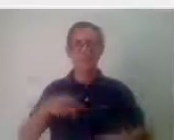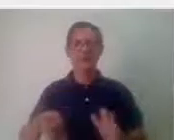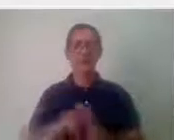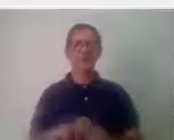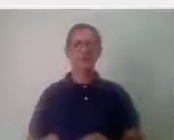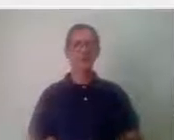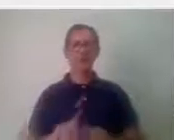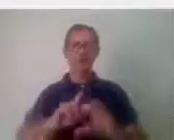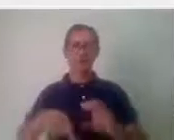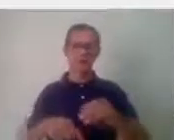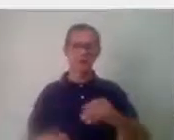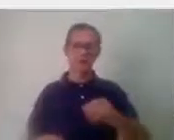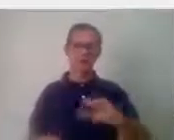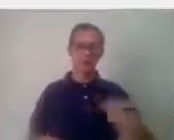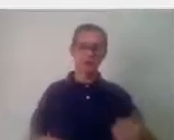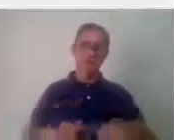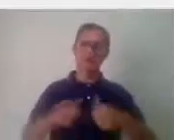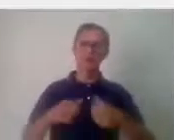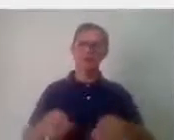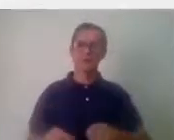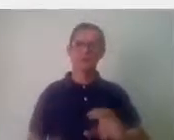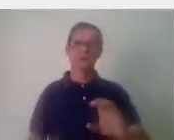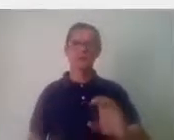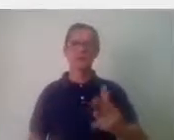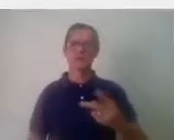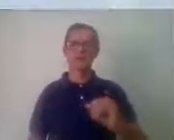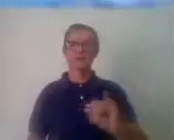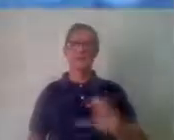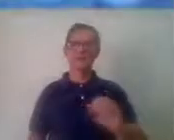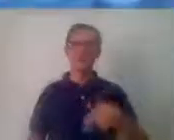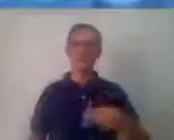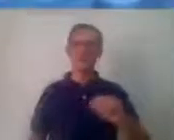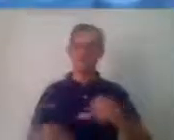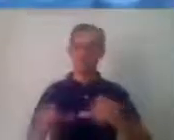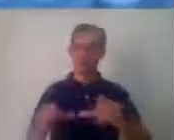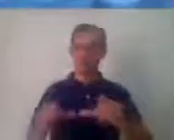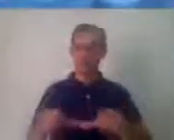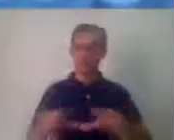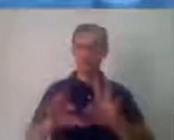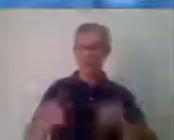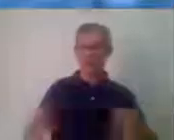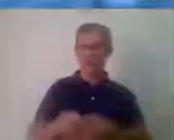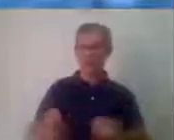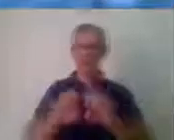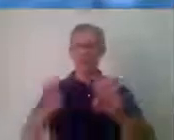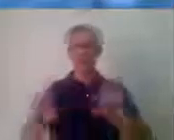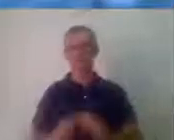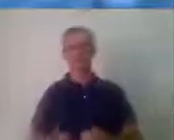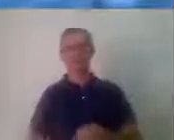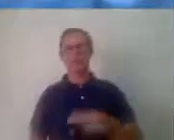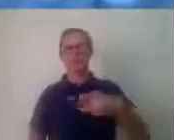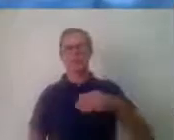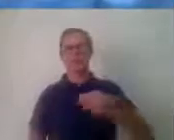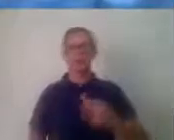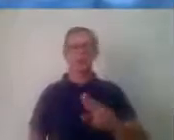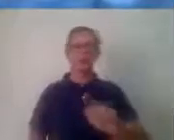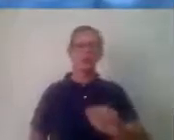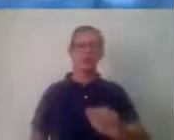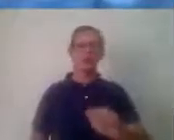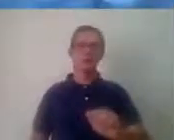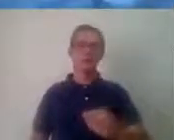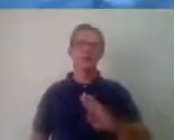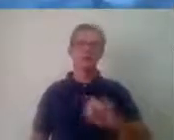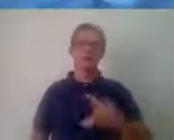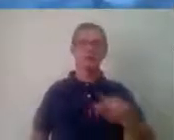centro de massa dessa placa, né, que é fininha aí, que tem o formato de uma parábola. Tá.